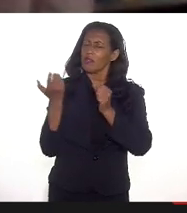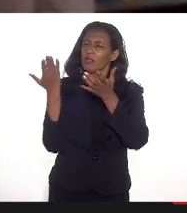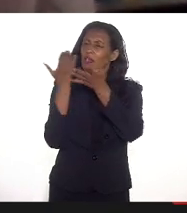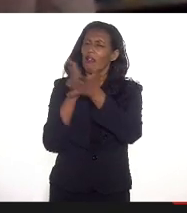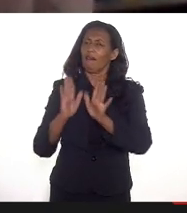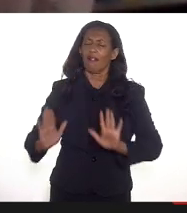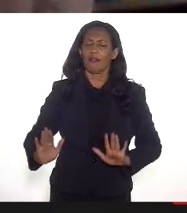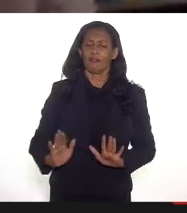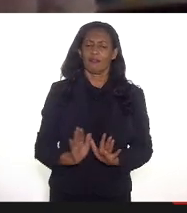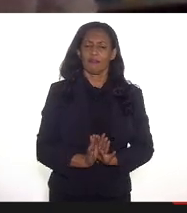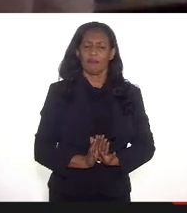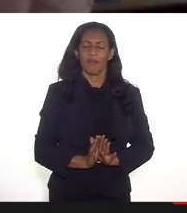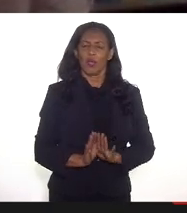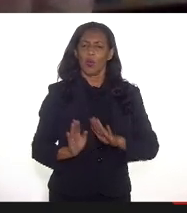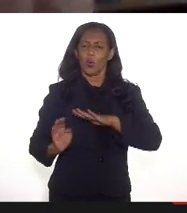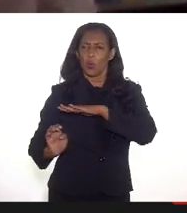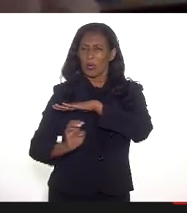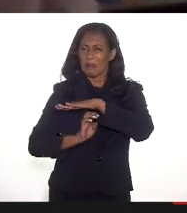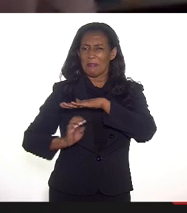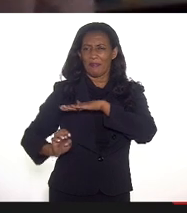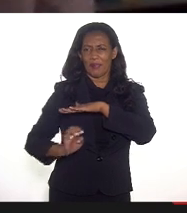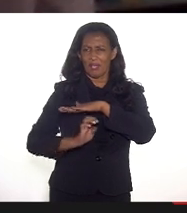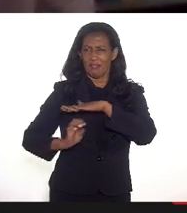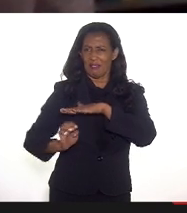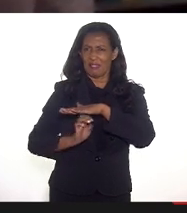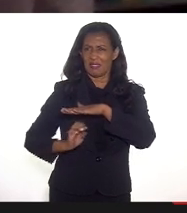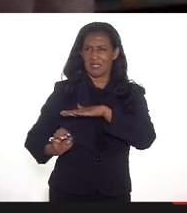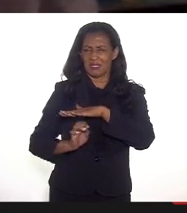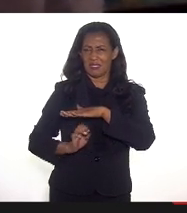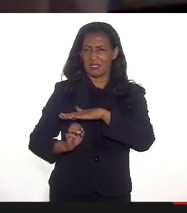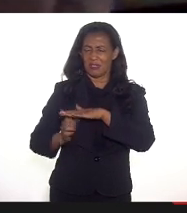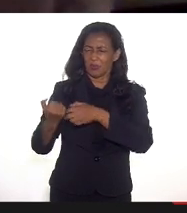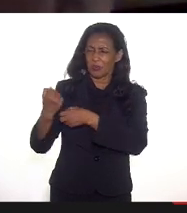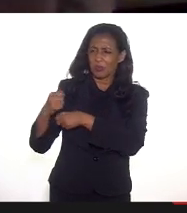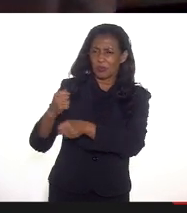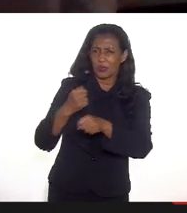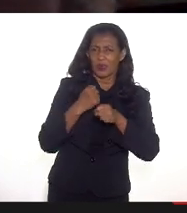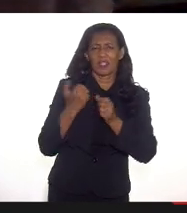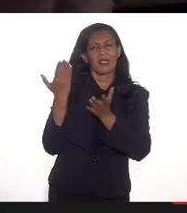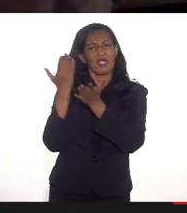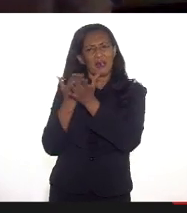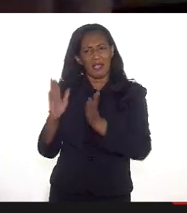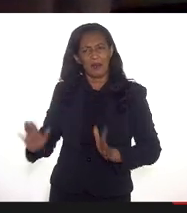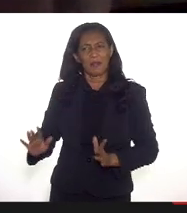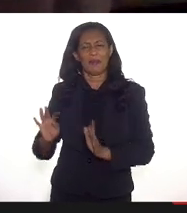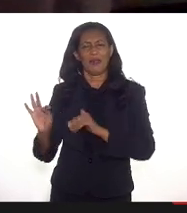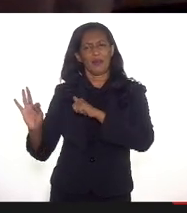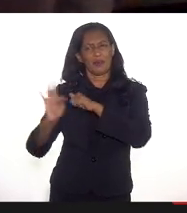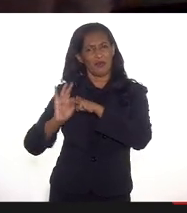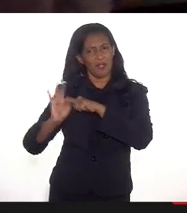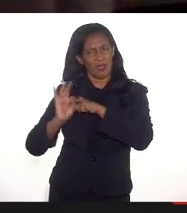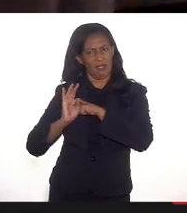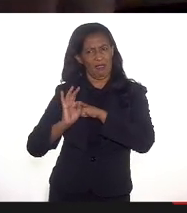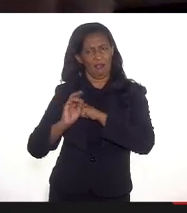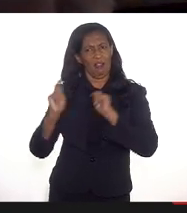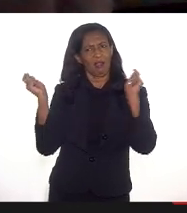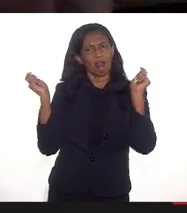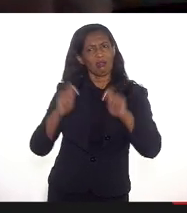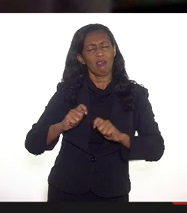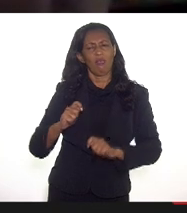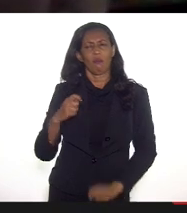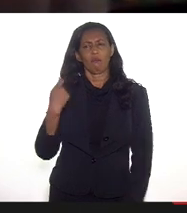de empresas terceirizadas que, na verdade, acabaram também com a FAETEC, valorizando cada vez